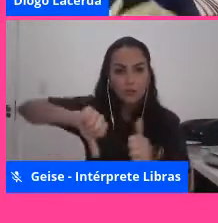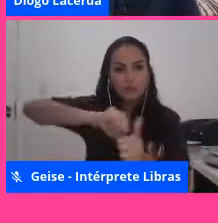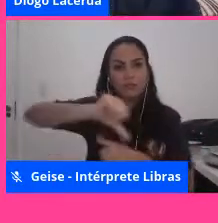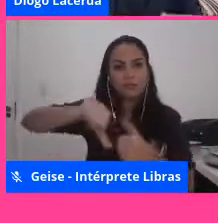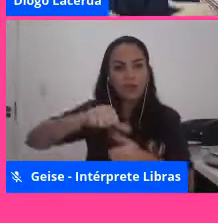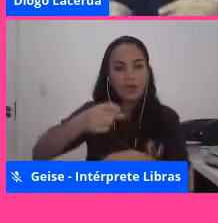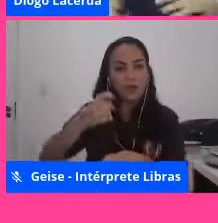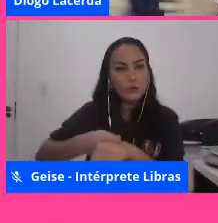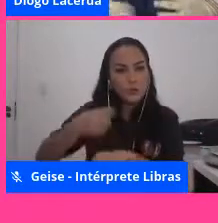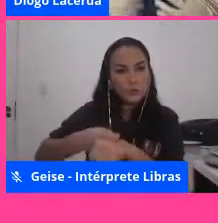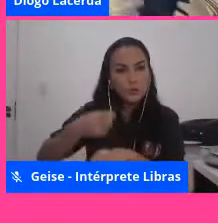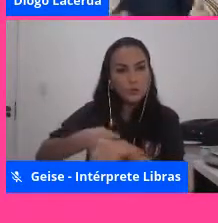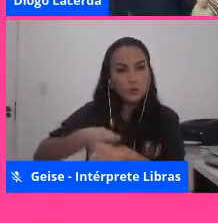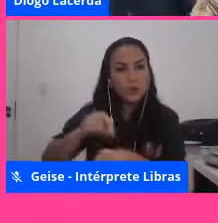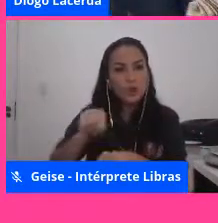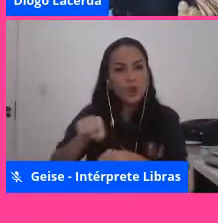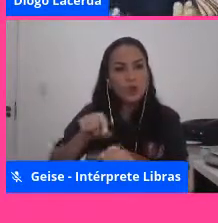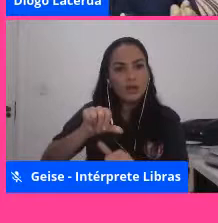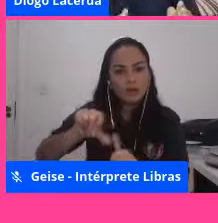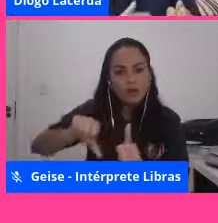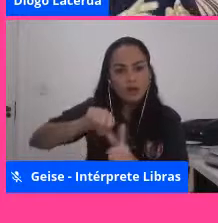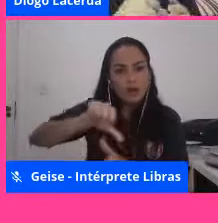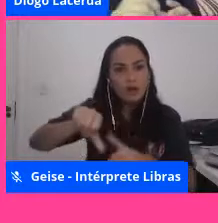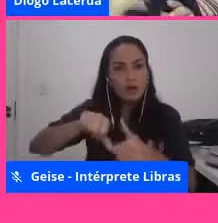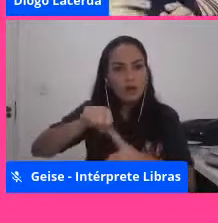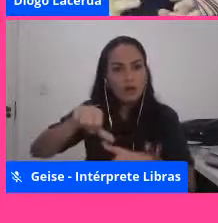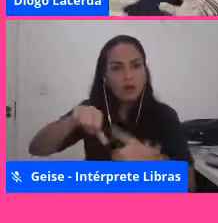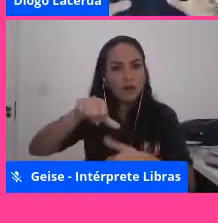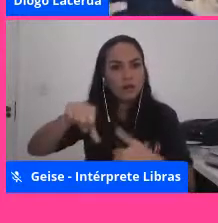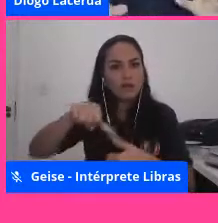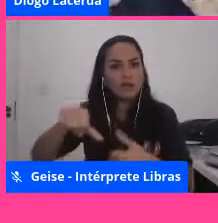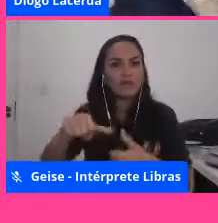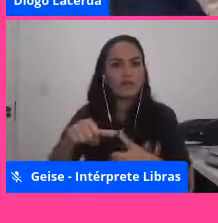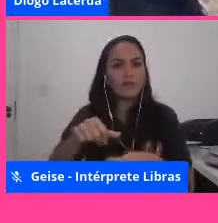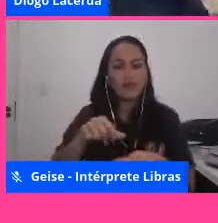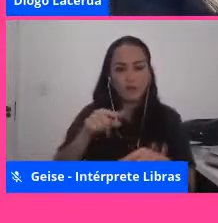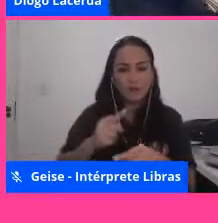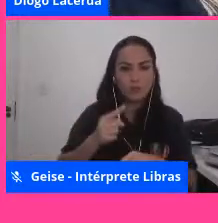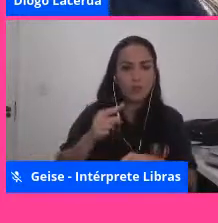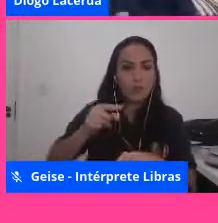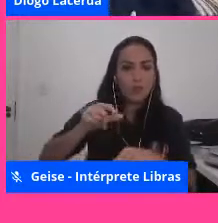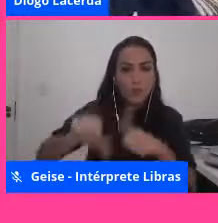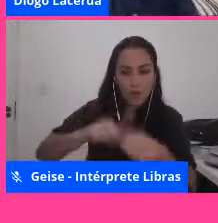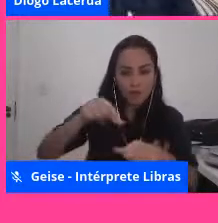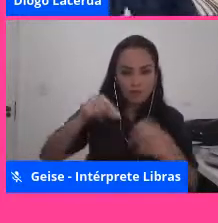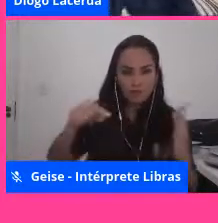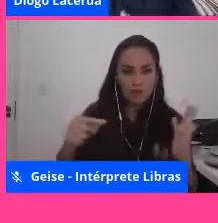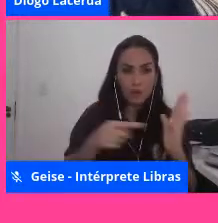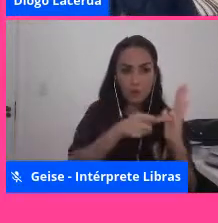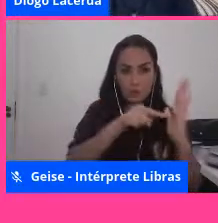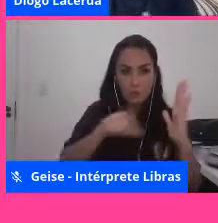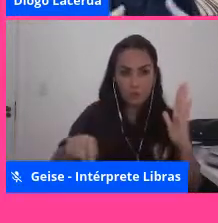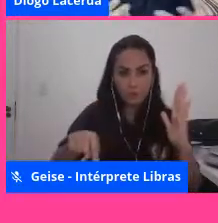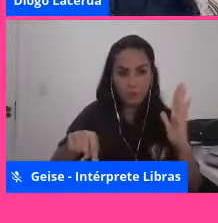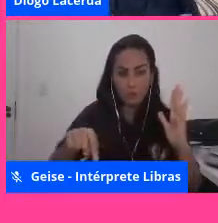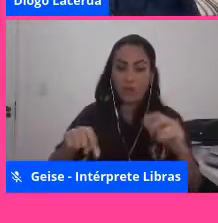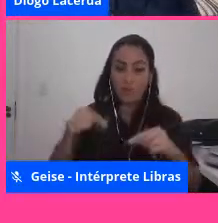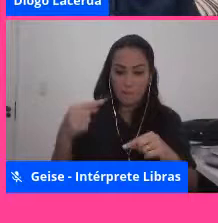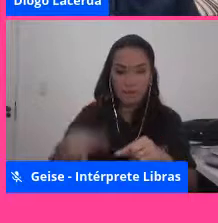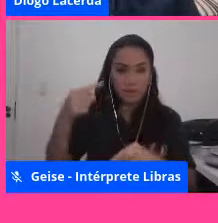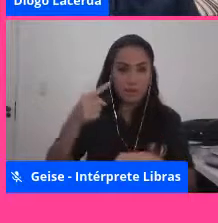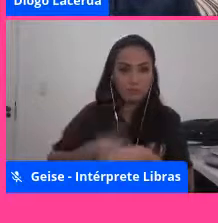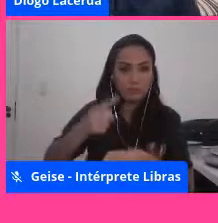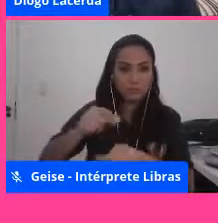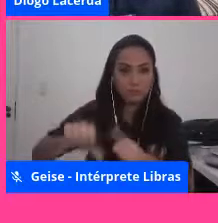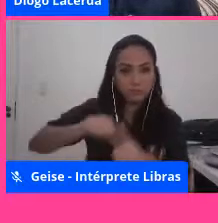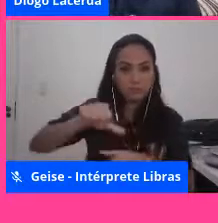ter o processo de manufatura aditiva, ou seja, onde ela bater, você vai ficar rígido e vai transformar isso em um produto. Vai se transformar isso em